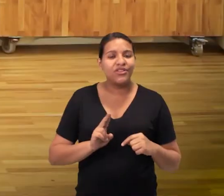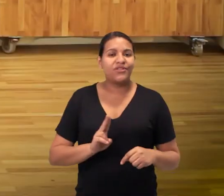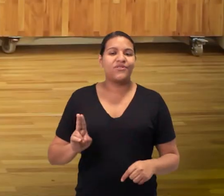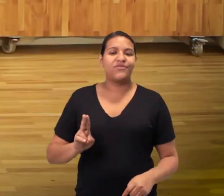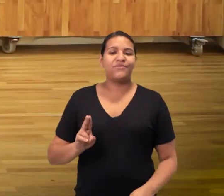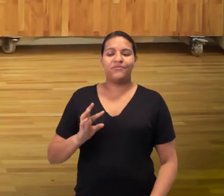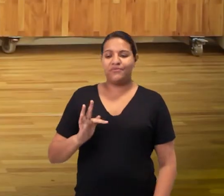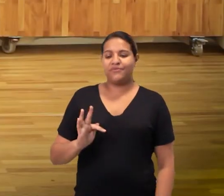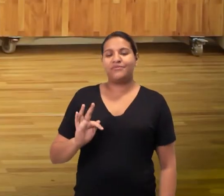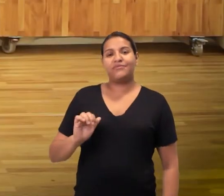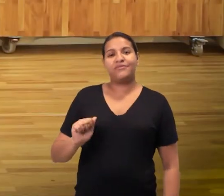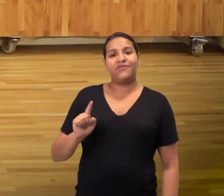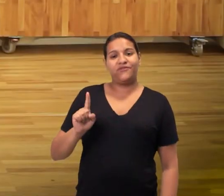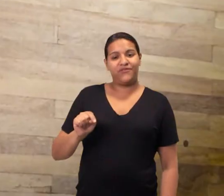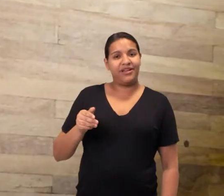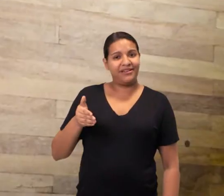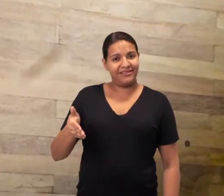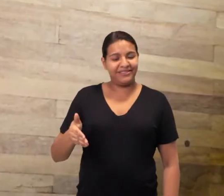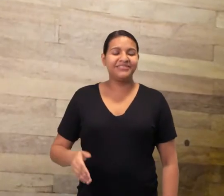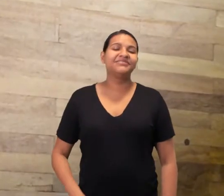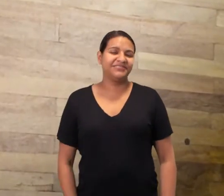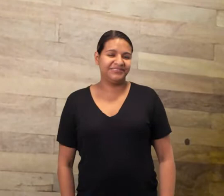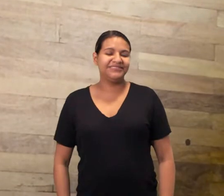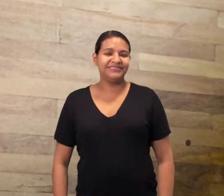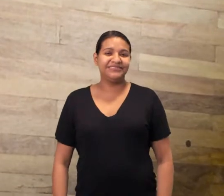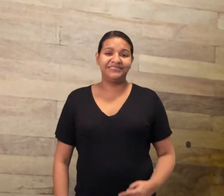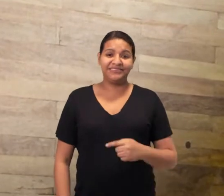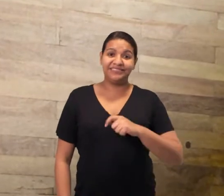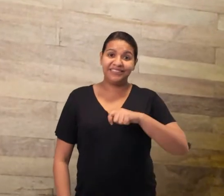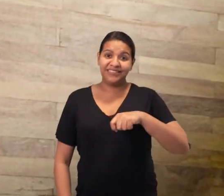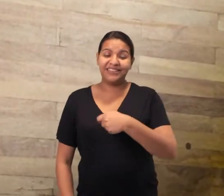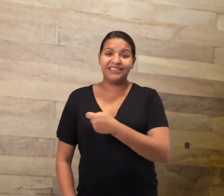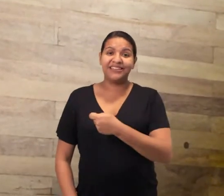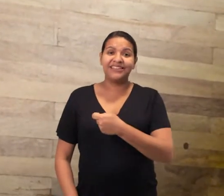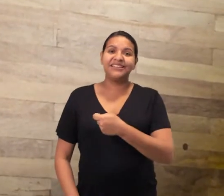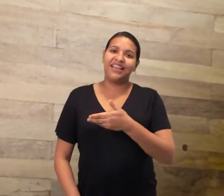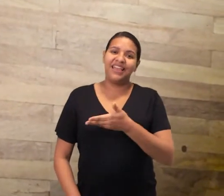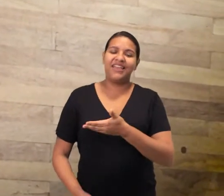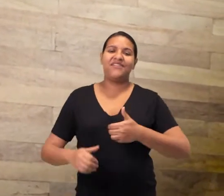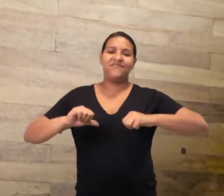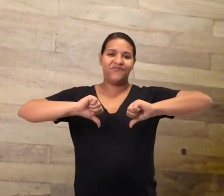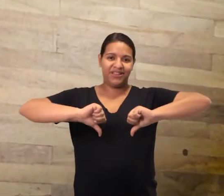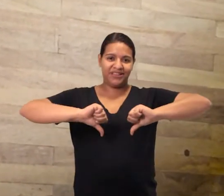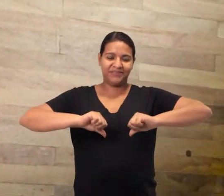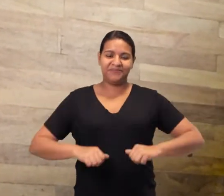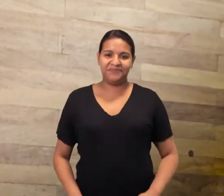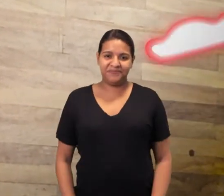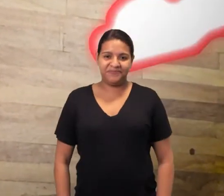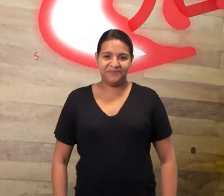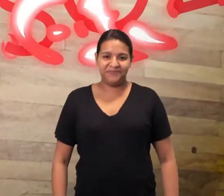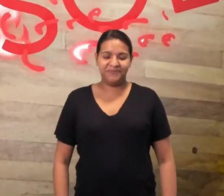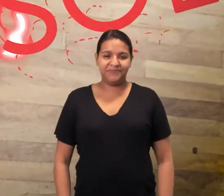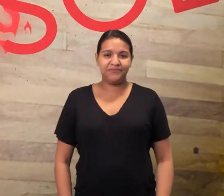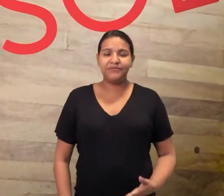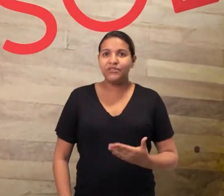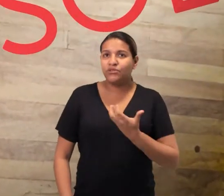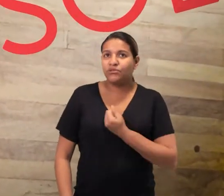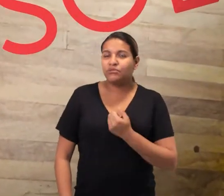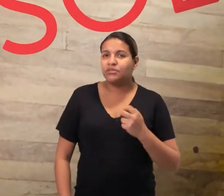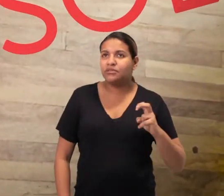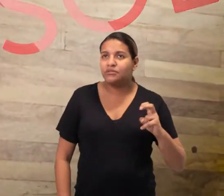A gente vai chamar ele de Fá. Tampinha vermelha de número 5. Vamos ouvir.